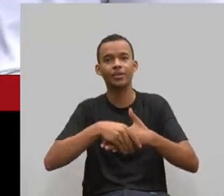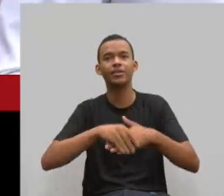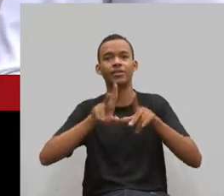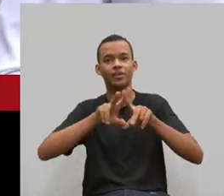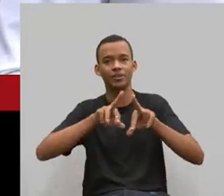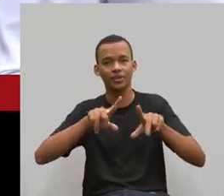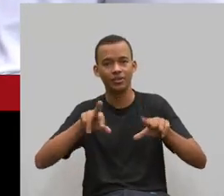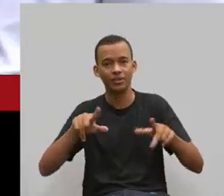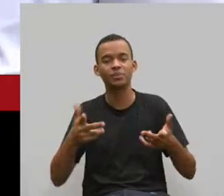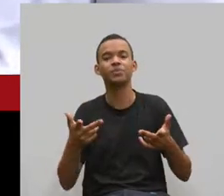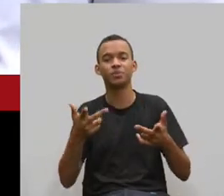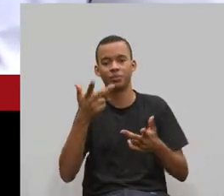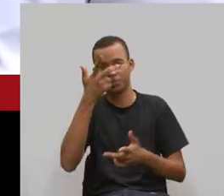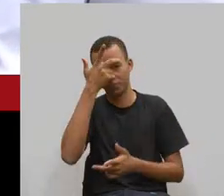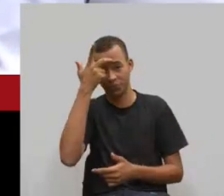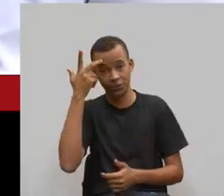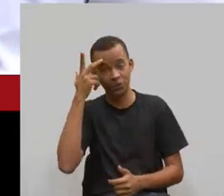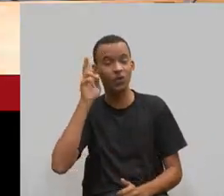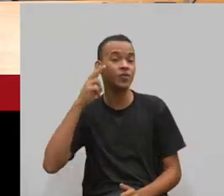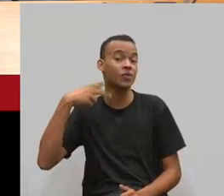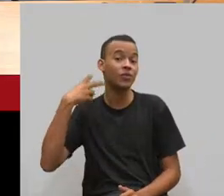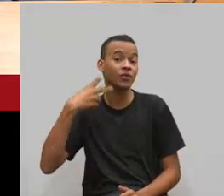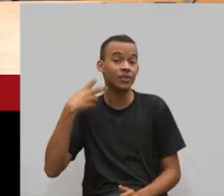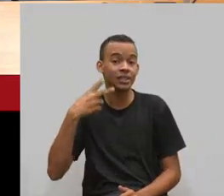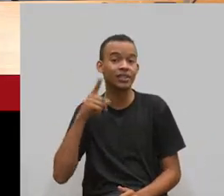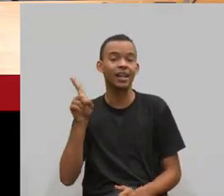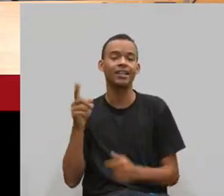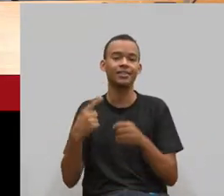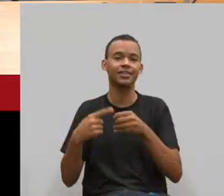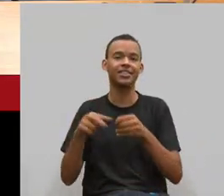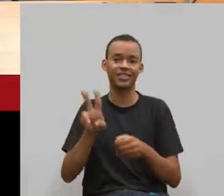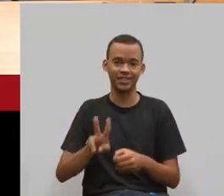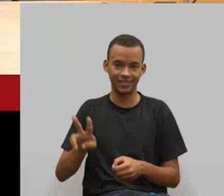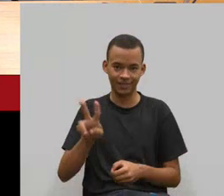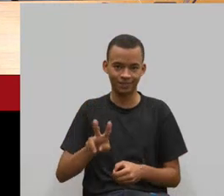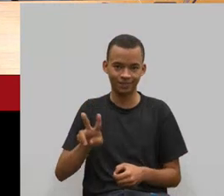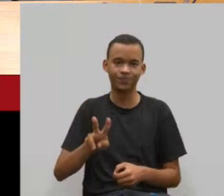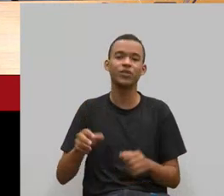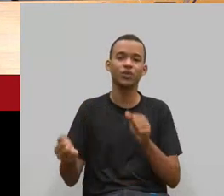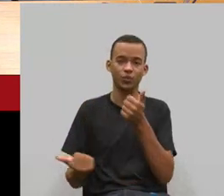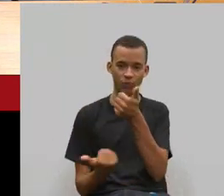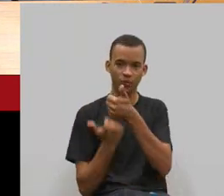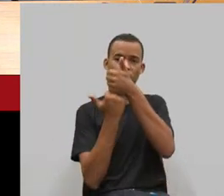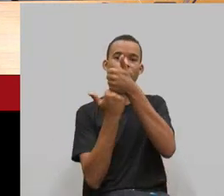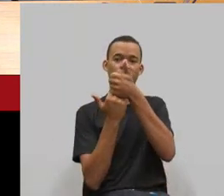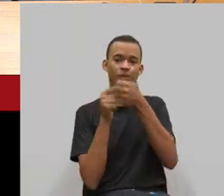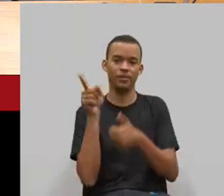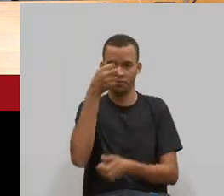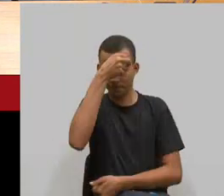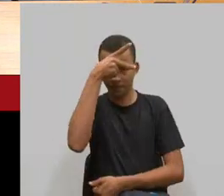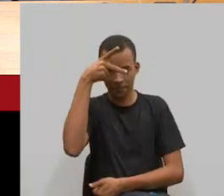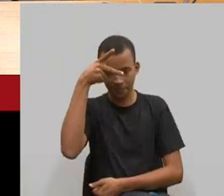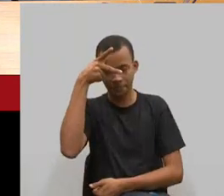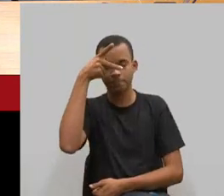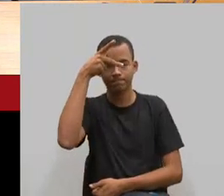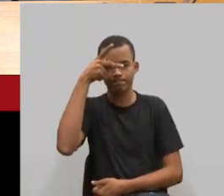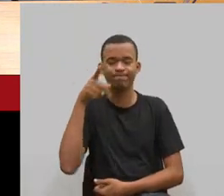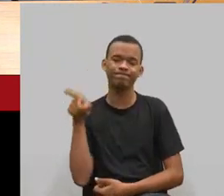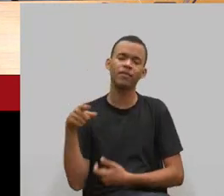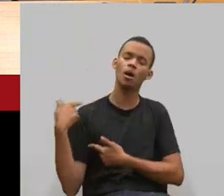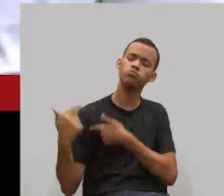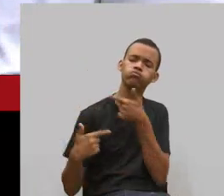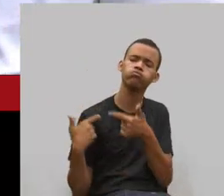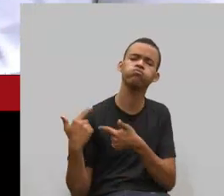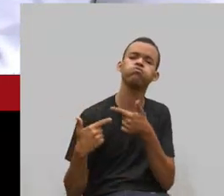durães que é nosso vereador da cidade de vespasian que compõe a base da nossa prefeita ils Rocha que vem realizando um excelente trabalho